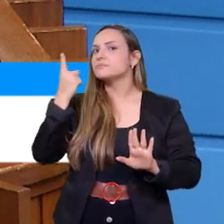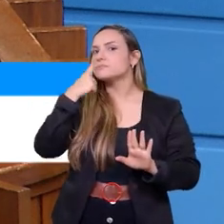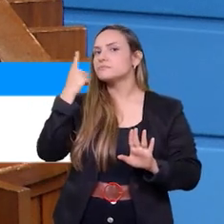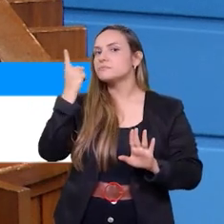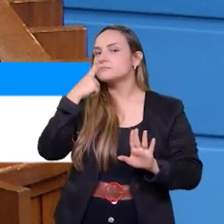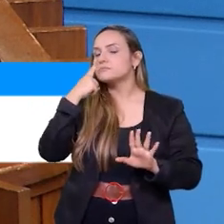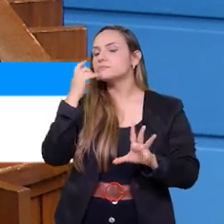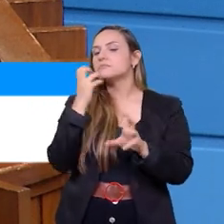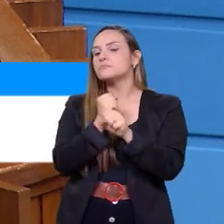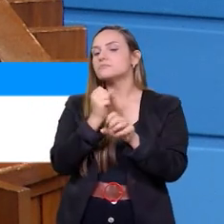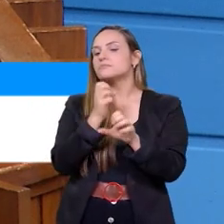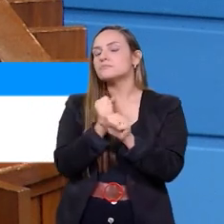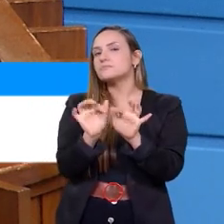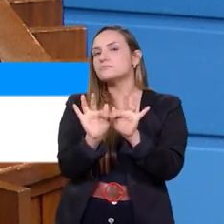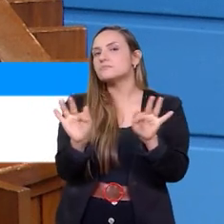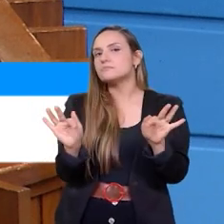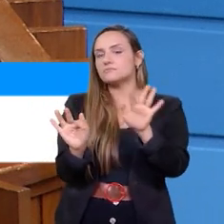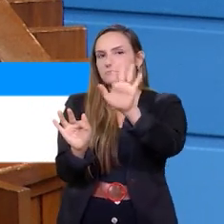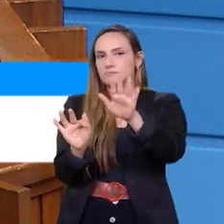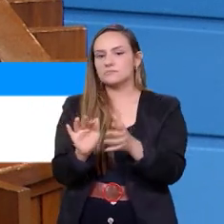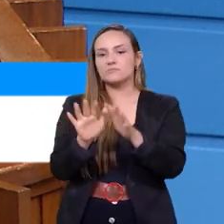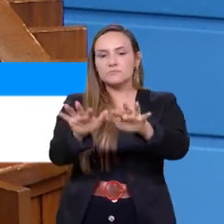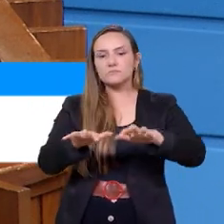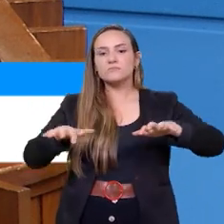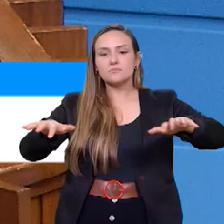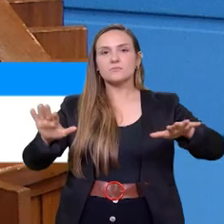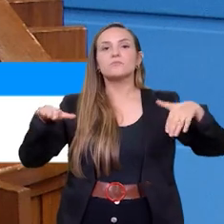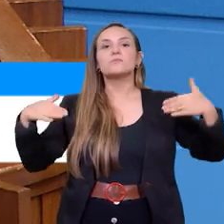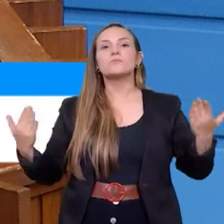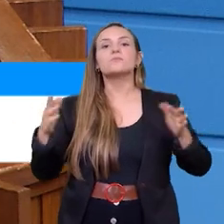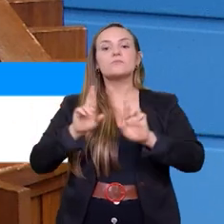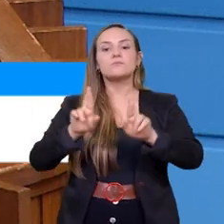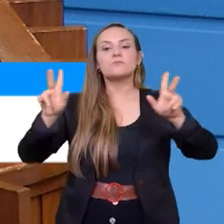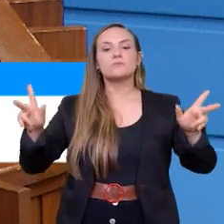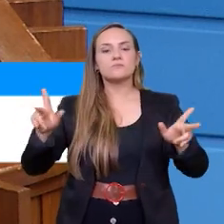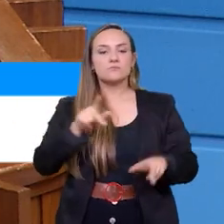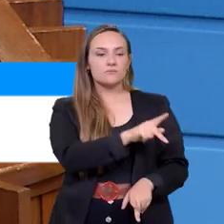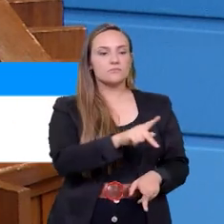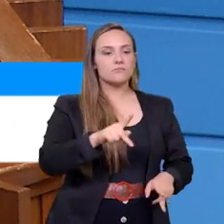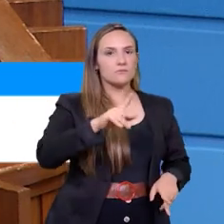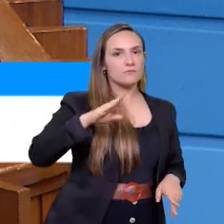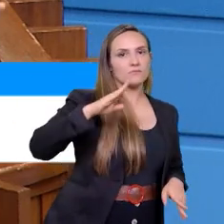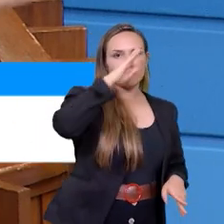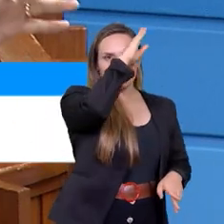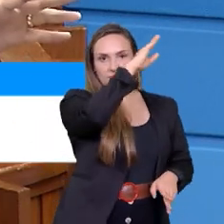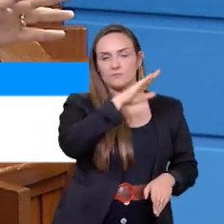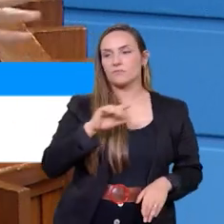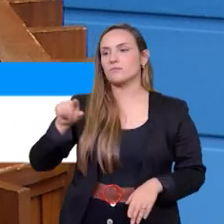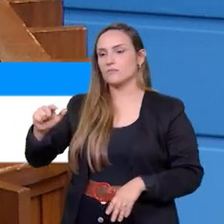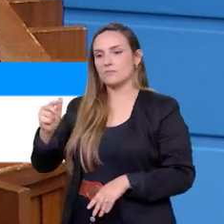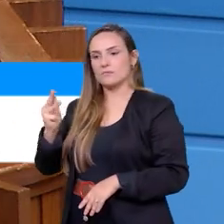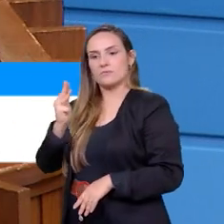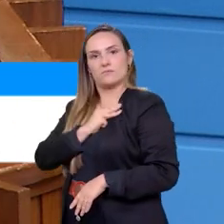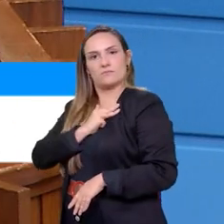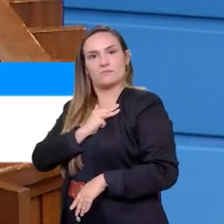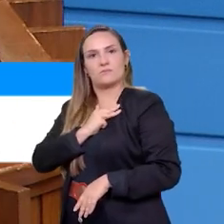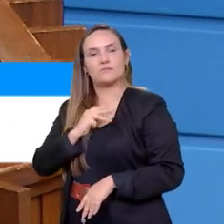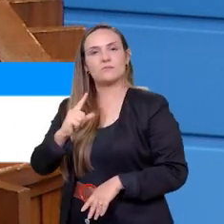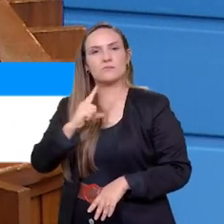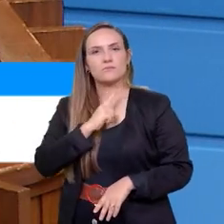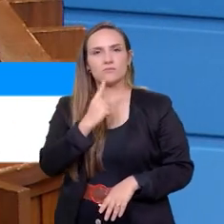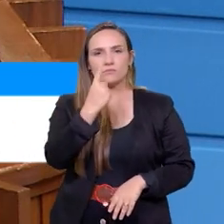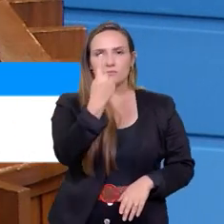uma conta simples aqui comigo a diferença entre o presidente bolsonaro e o Lula